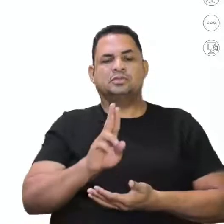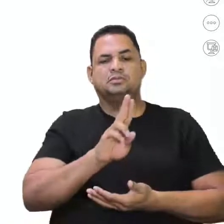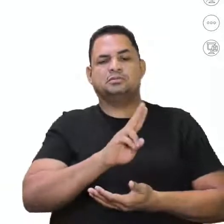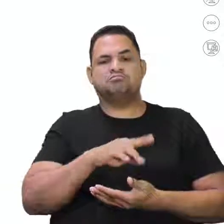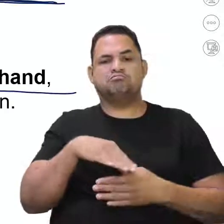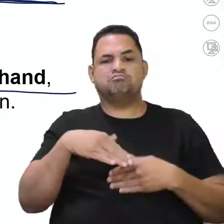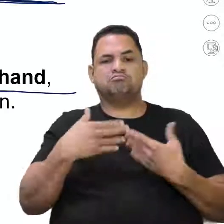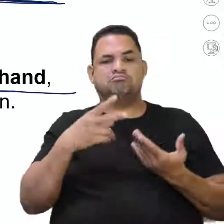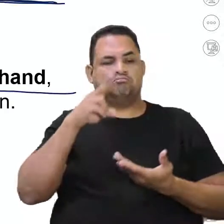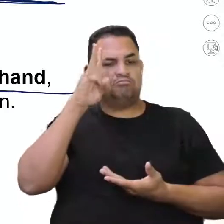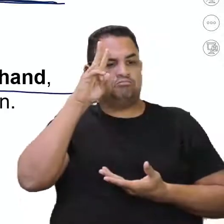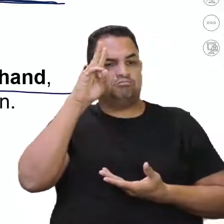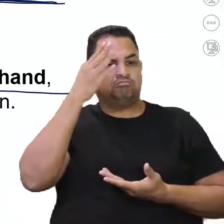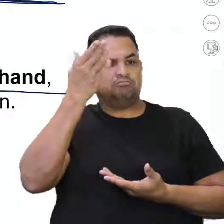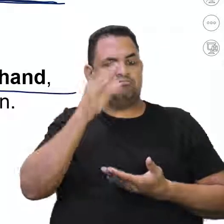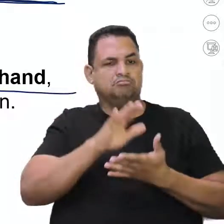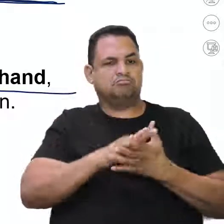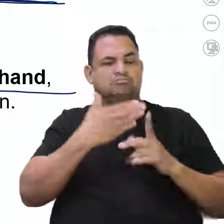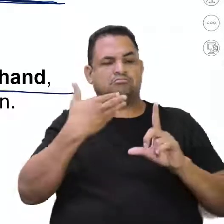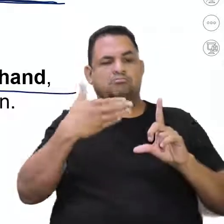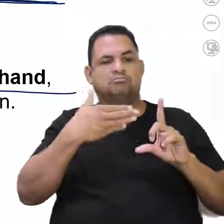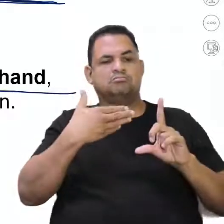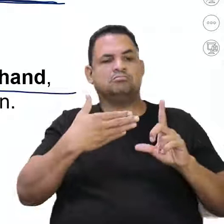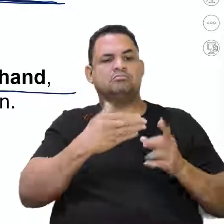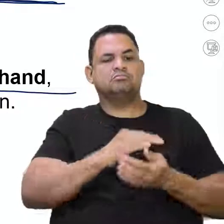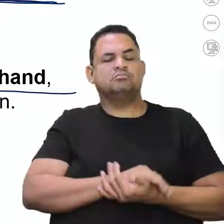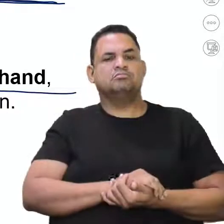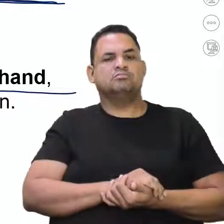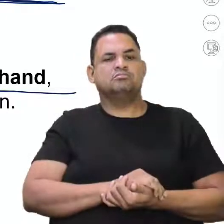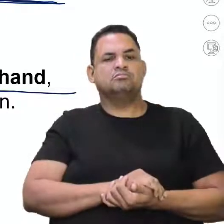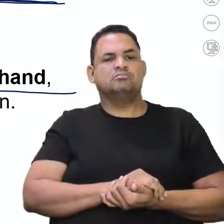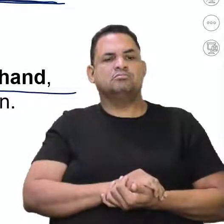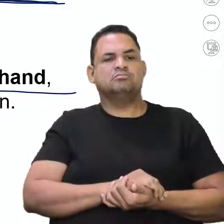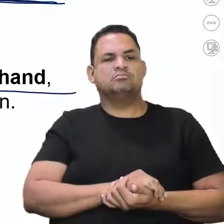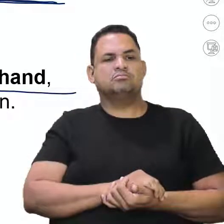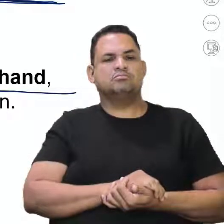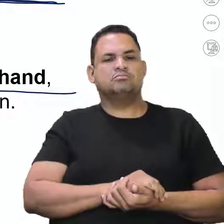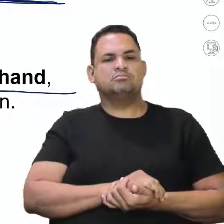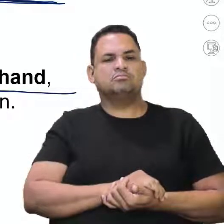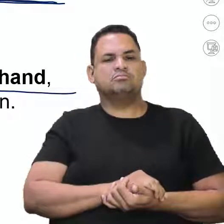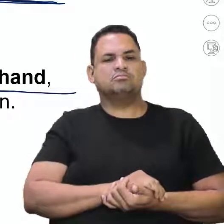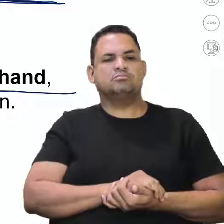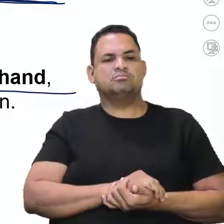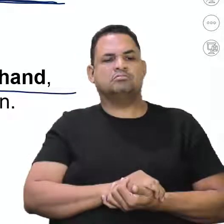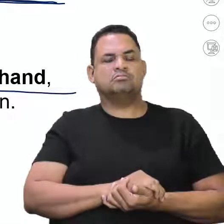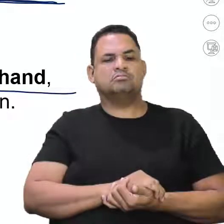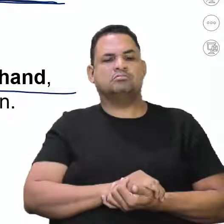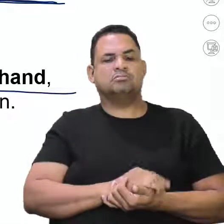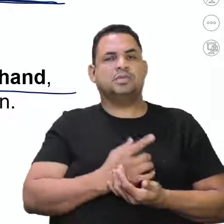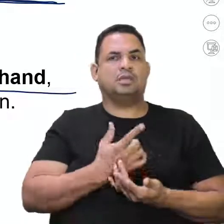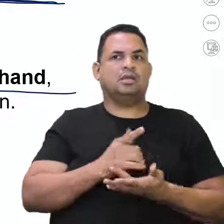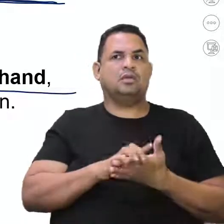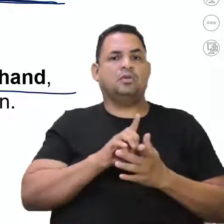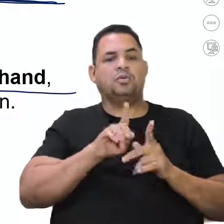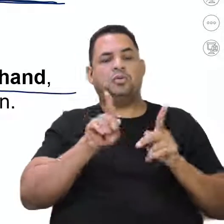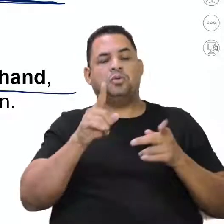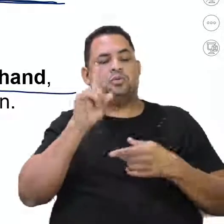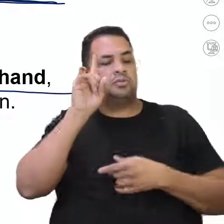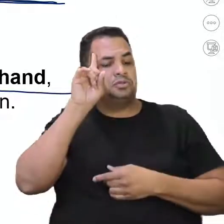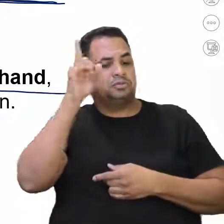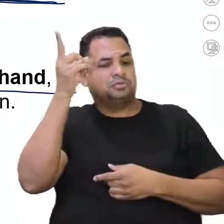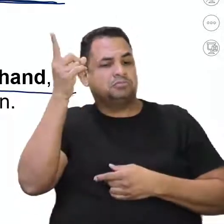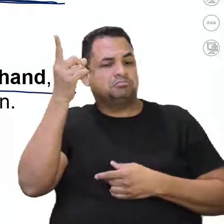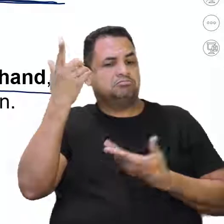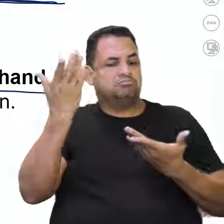olha só, voltando lá para o slide. On the other hand, significa por outro lado, e dá